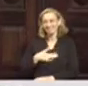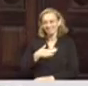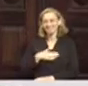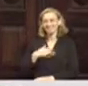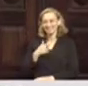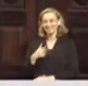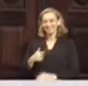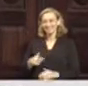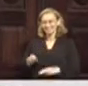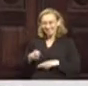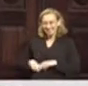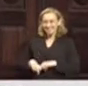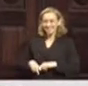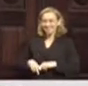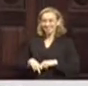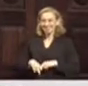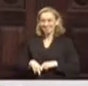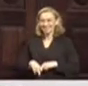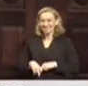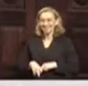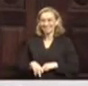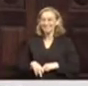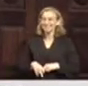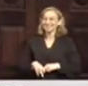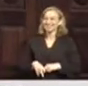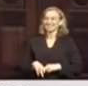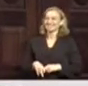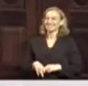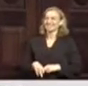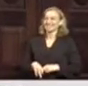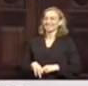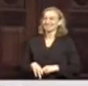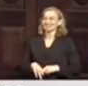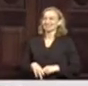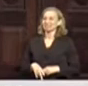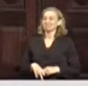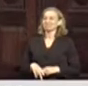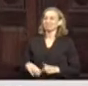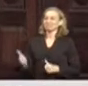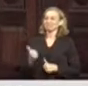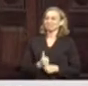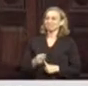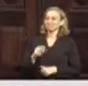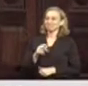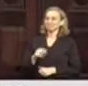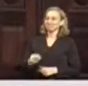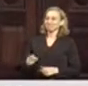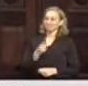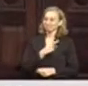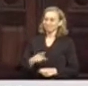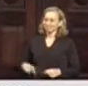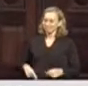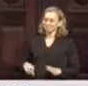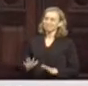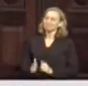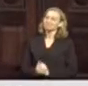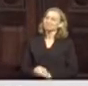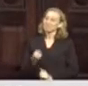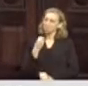pela cadeira de presidente. Mas, senhor presidente, foi bom Vossa